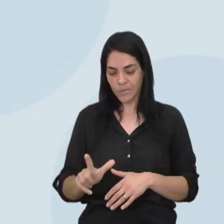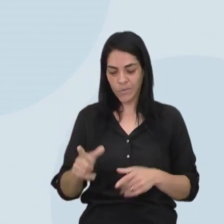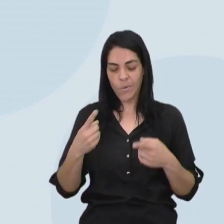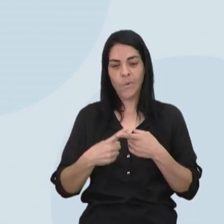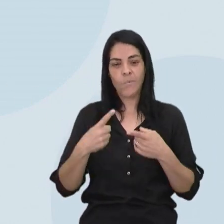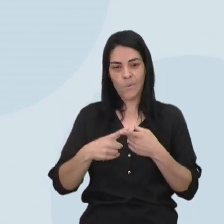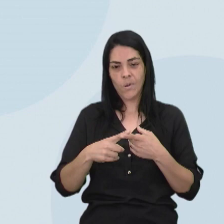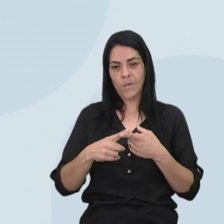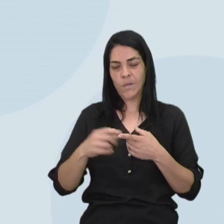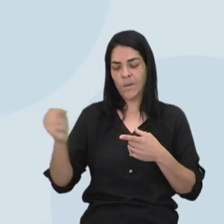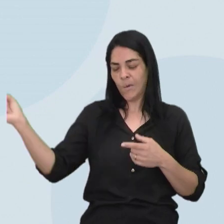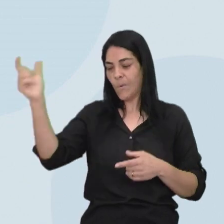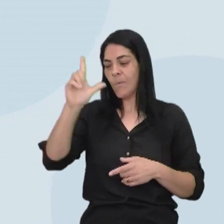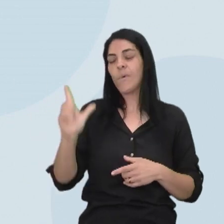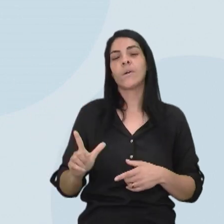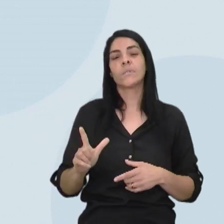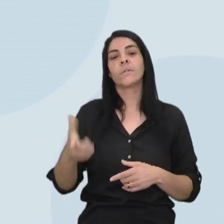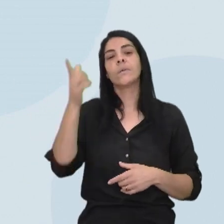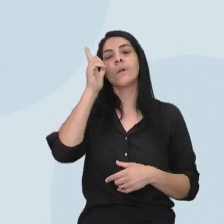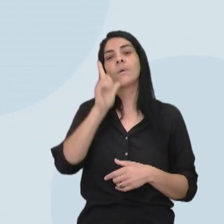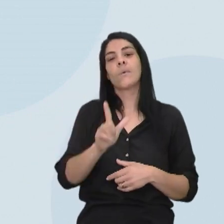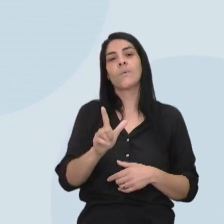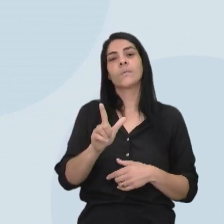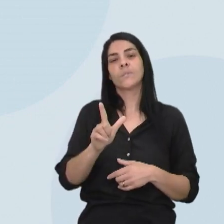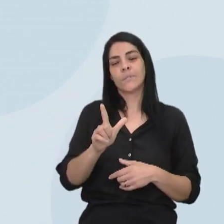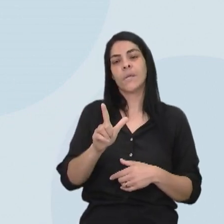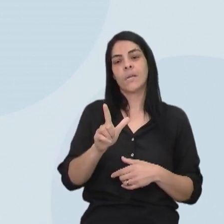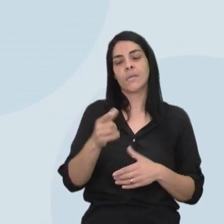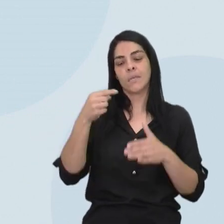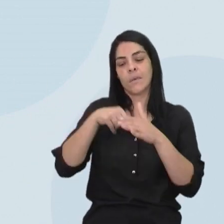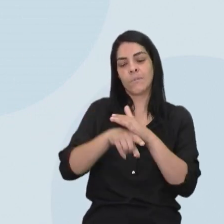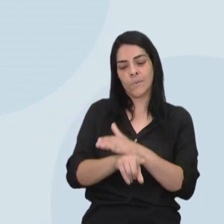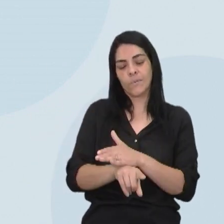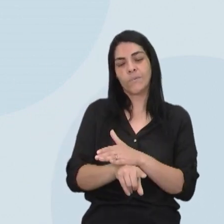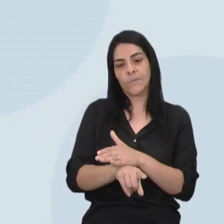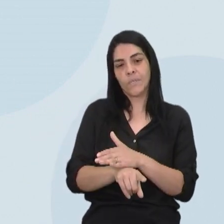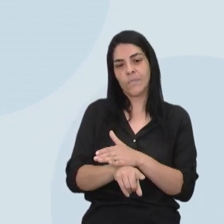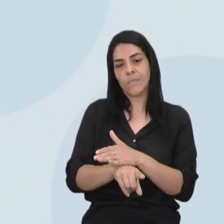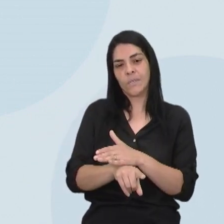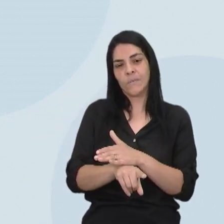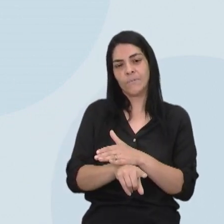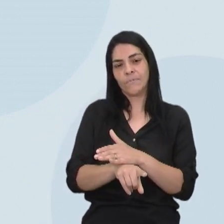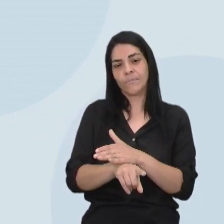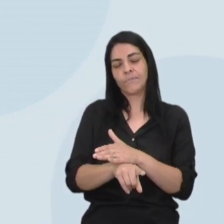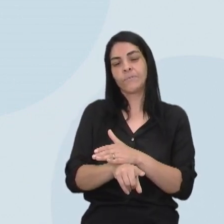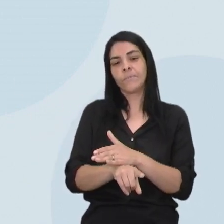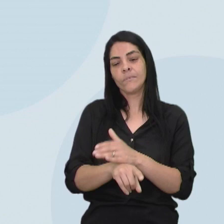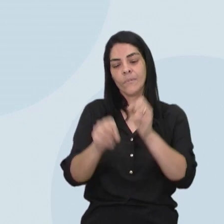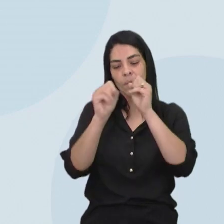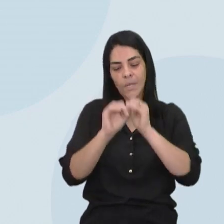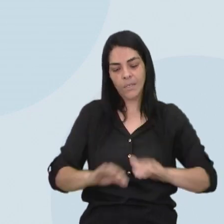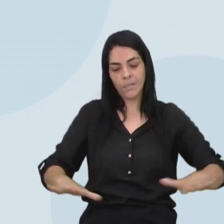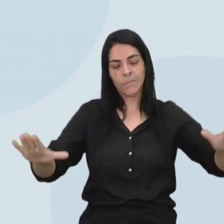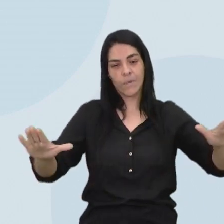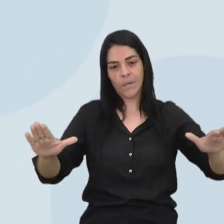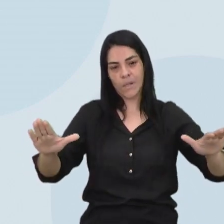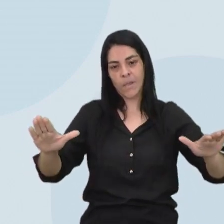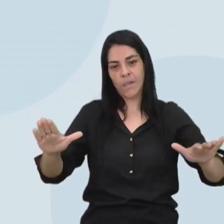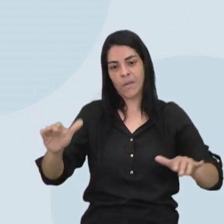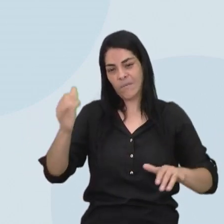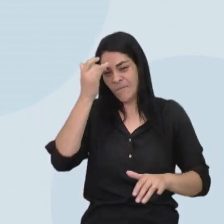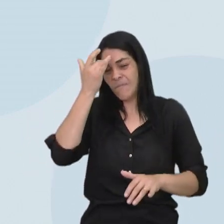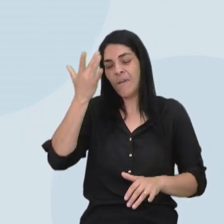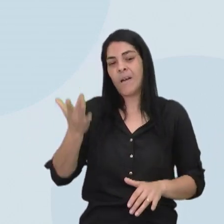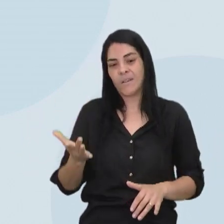aquele que mais consegue penetrar nas profundezas, né? E sendo assim, ele se espalha mais facilmente